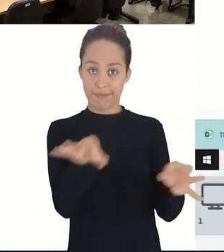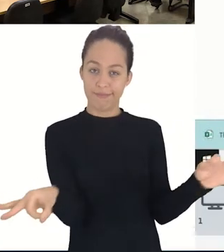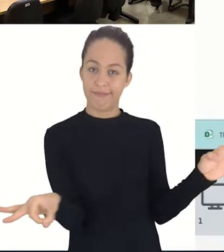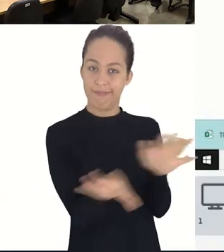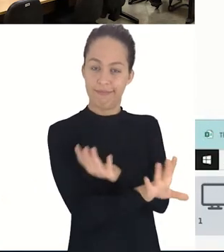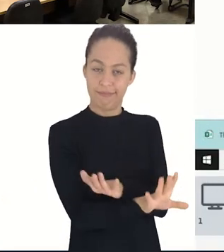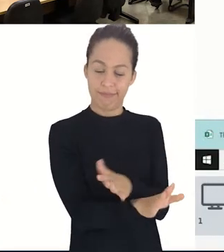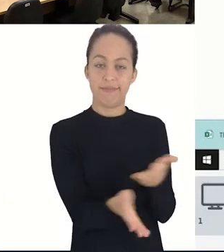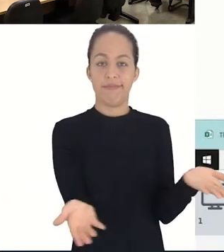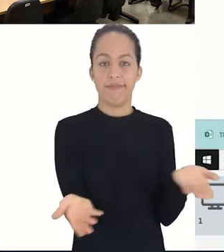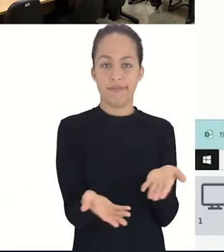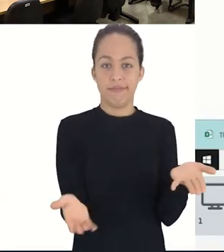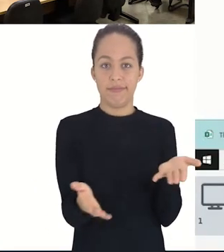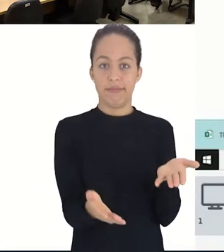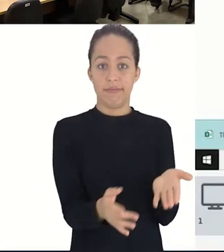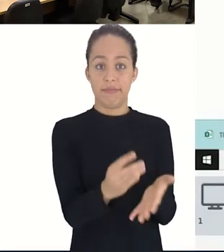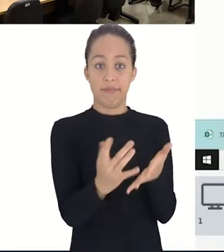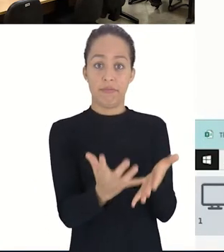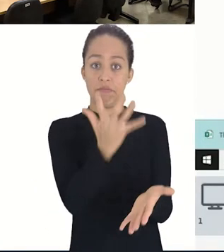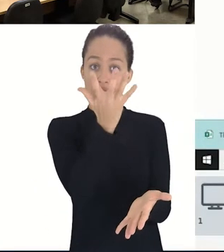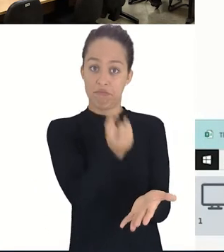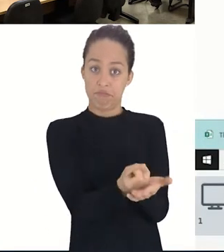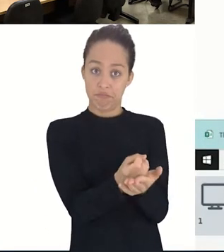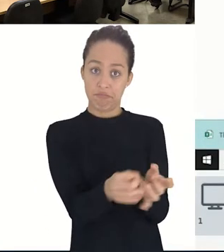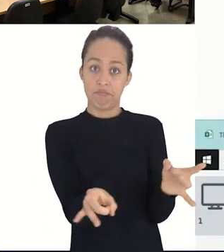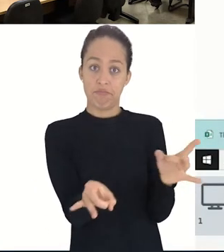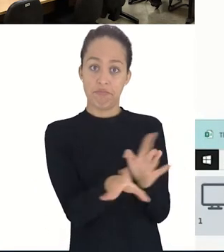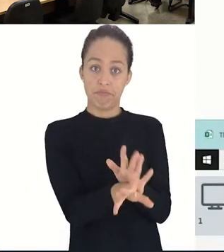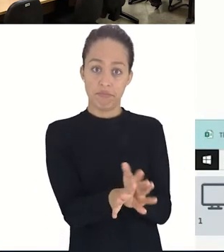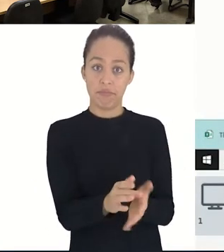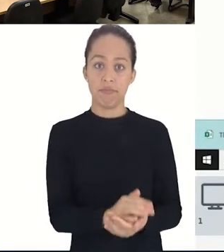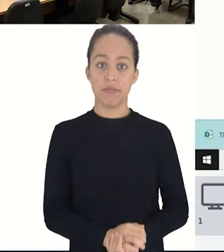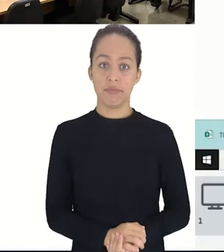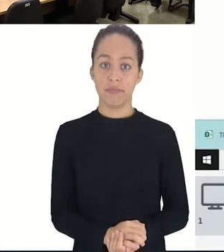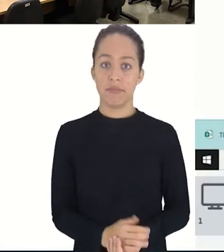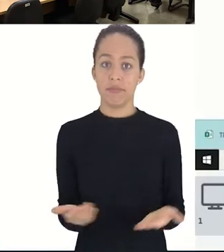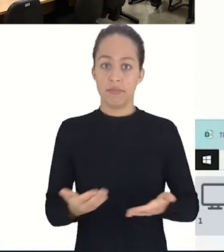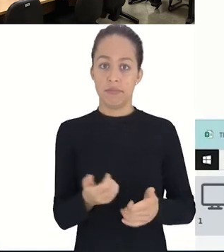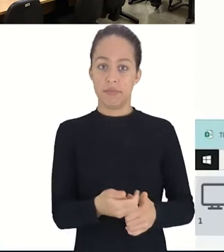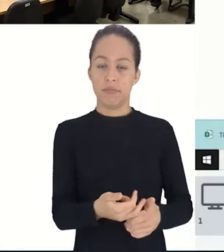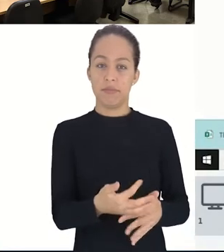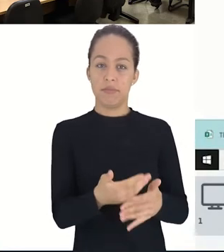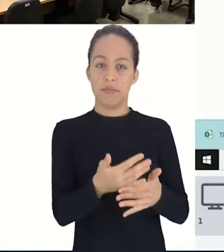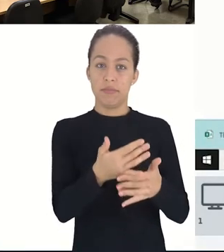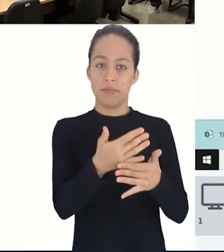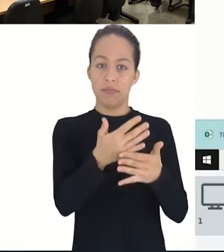Sorteio já foi realizado, download concluído. Vamos rolar a tela até o final da lista.